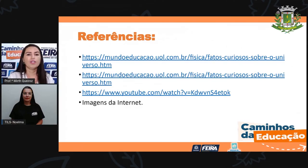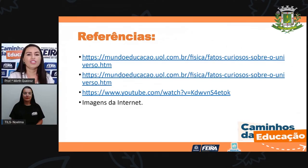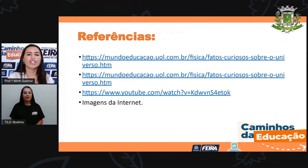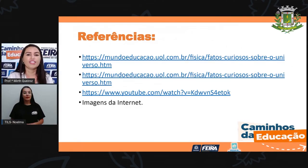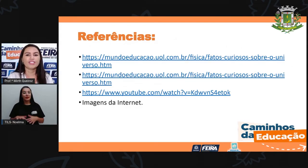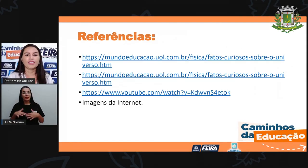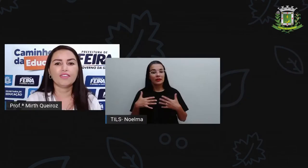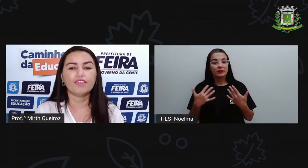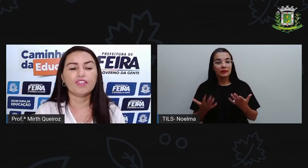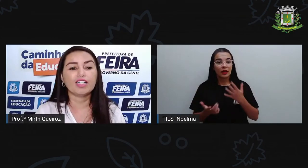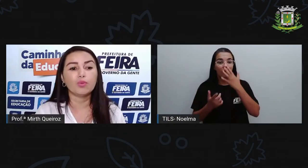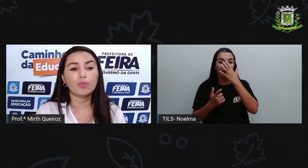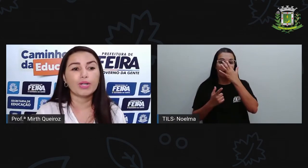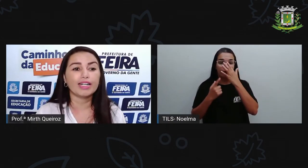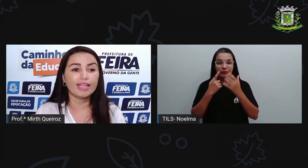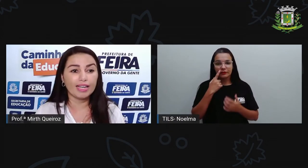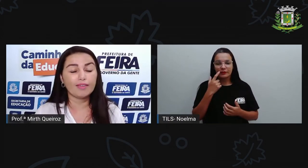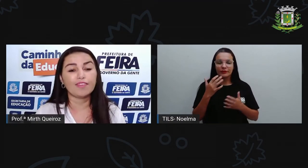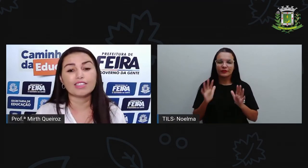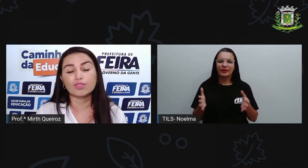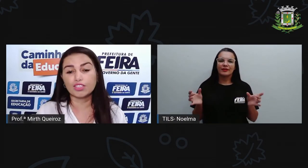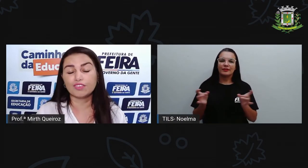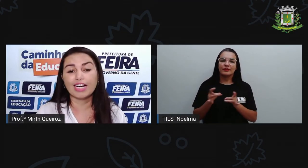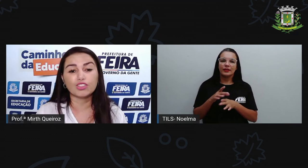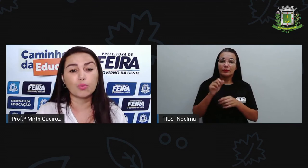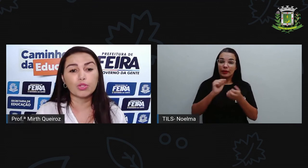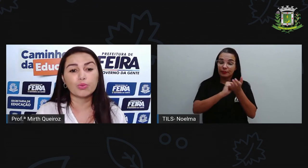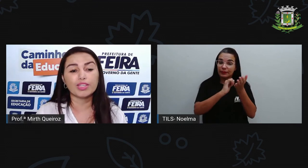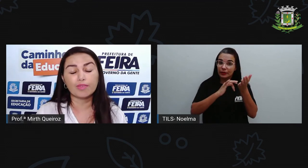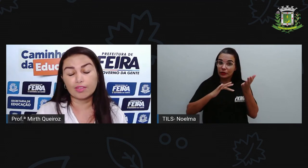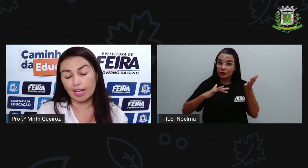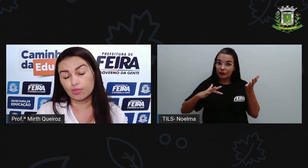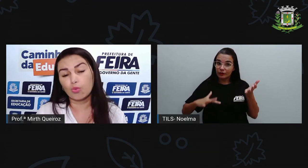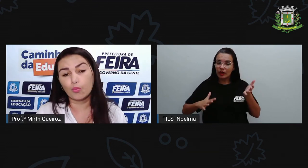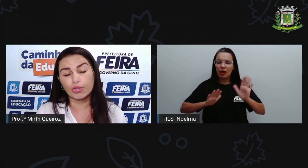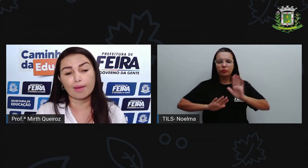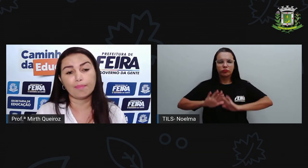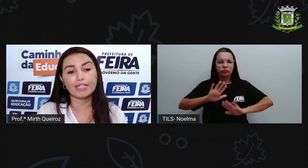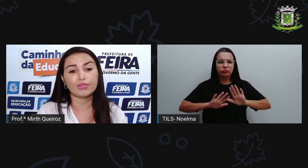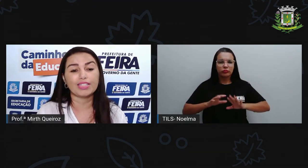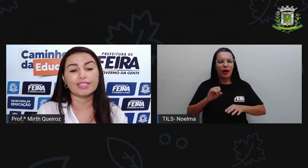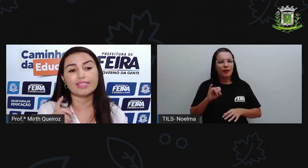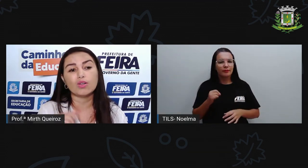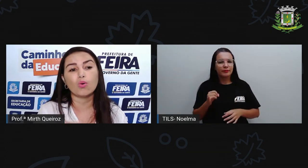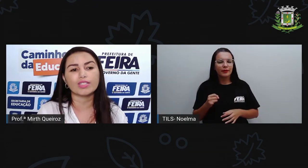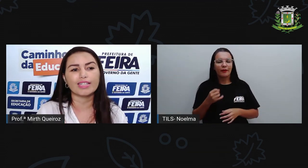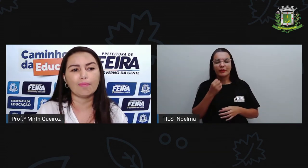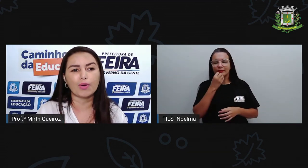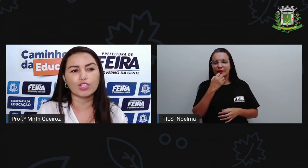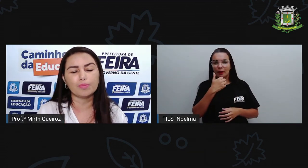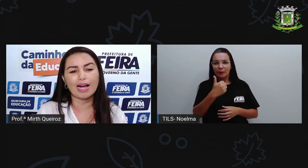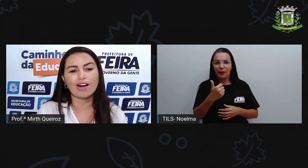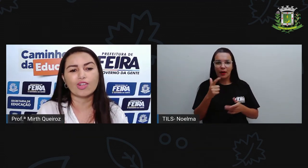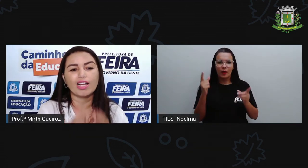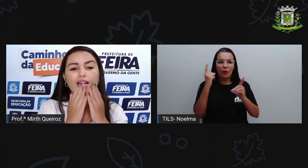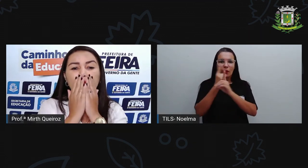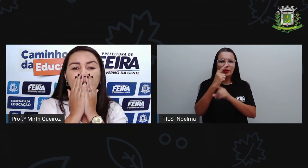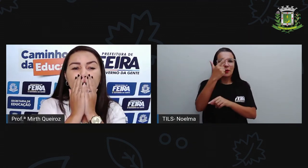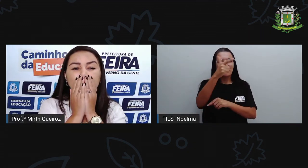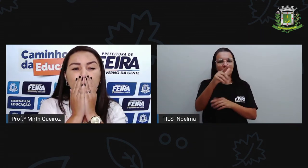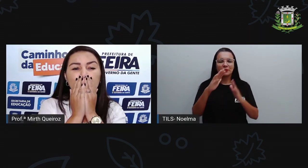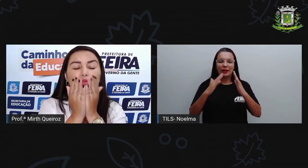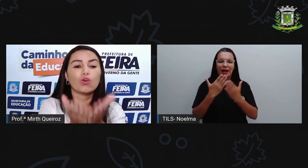Bom, gente, eu vou ficando por aqui. Faço sua atividade com muito cuidado, com muito capricho. E a gente se encontra na próxima aula.